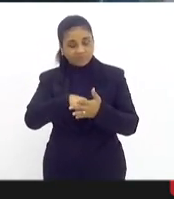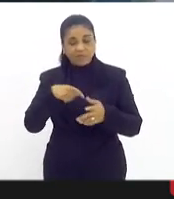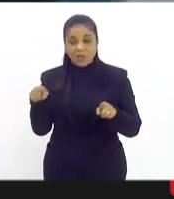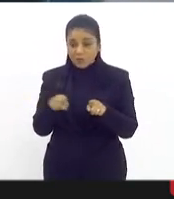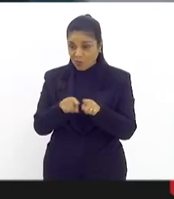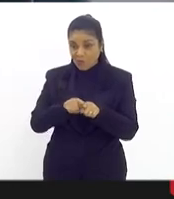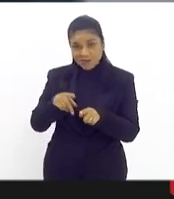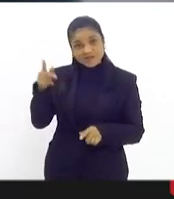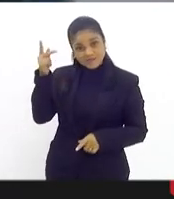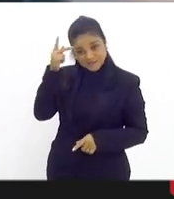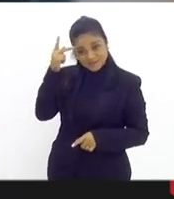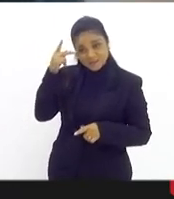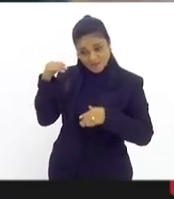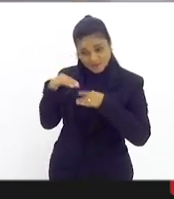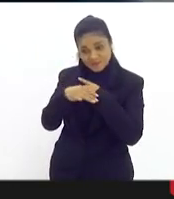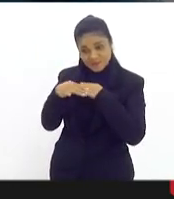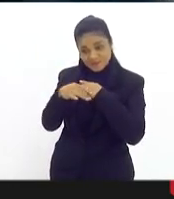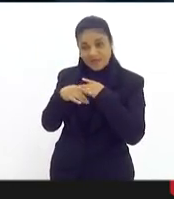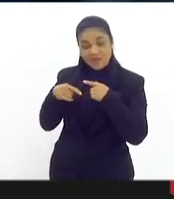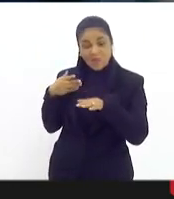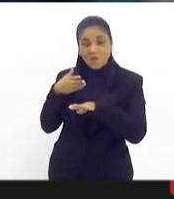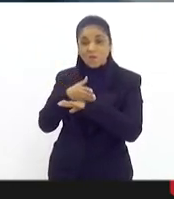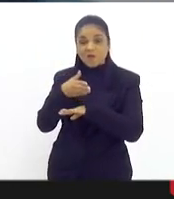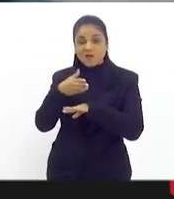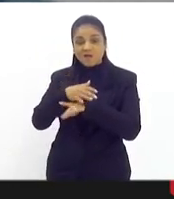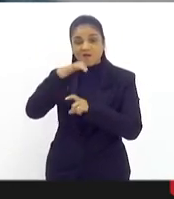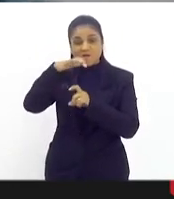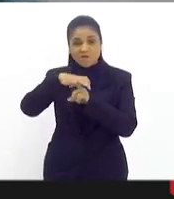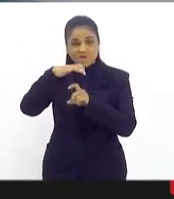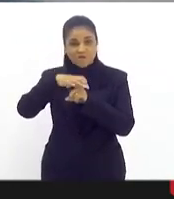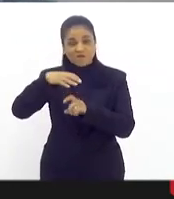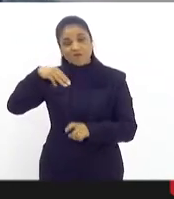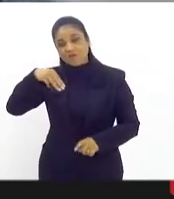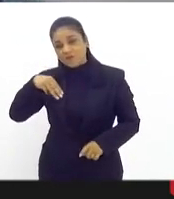você acredita? Eu vim aqui também para participar da feira do MST.